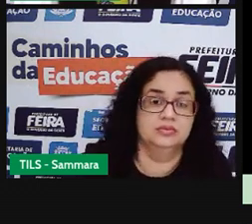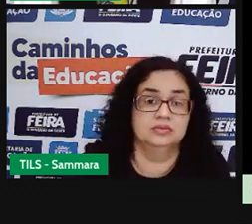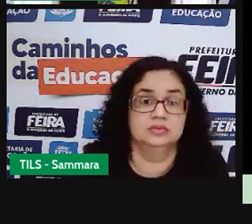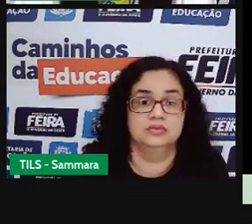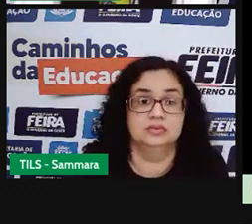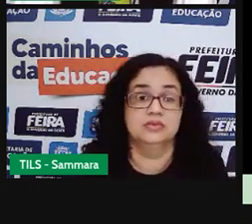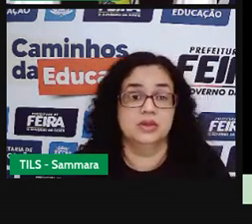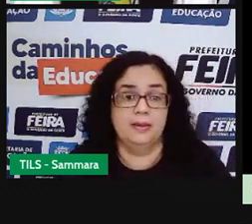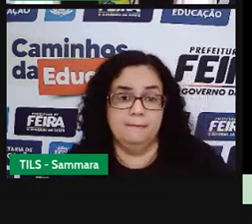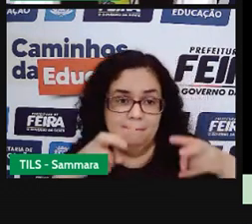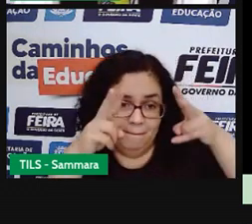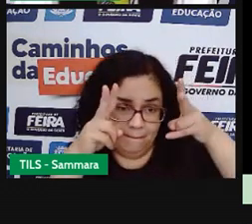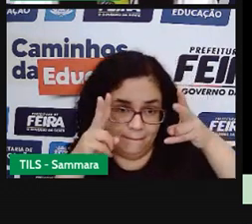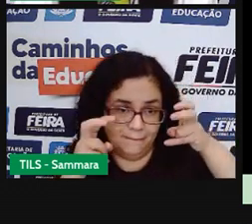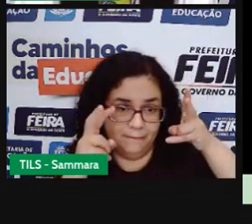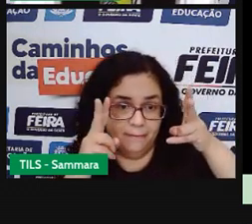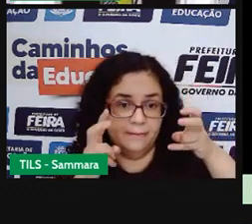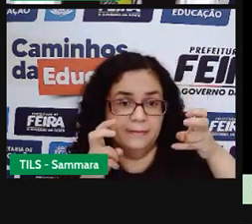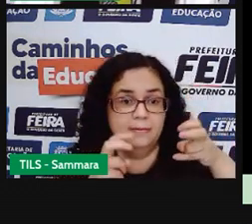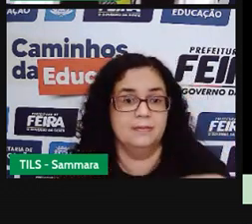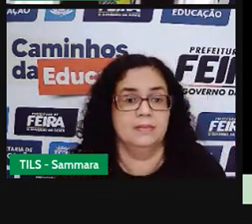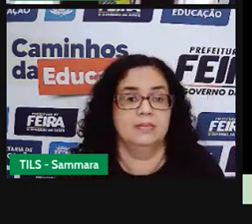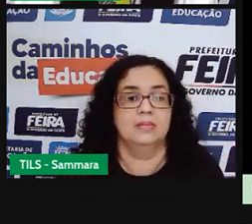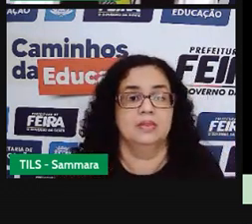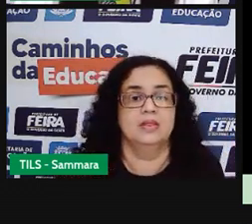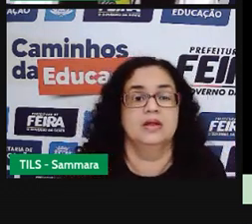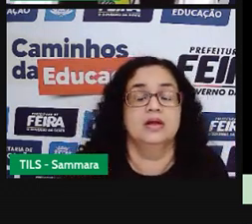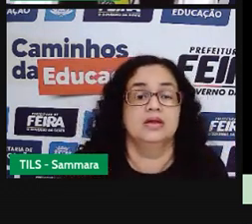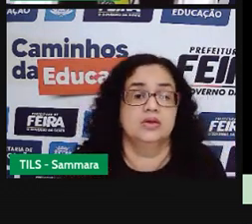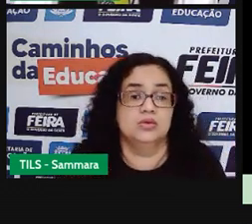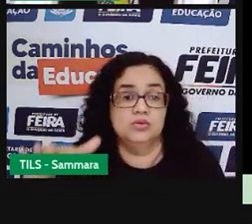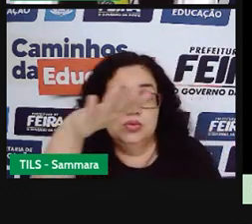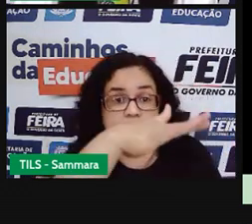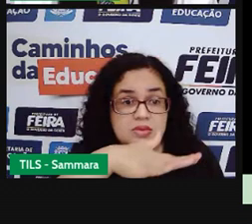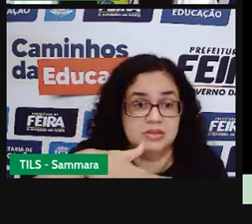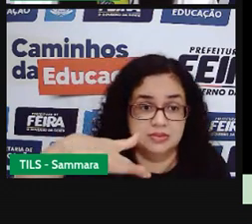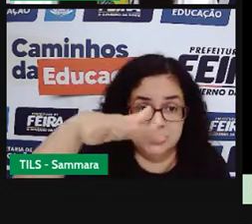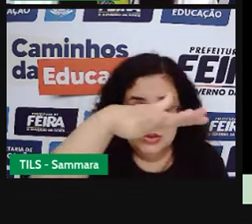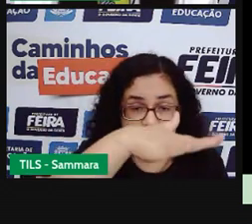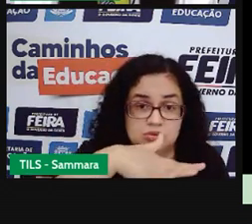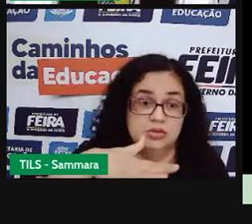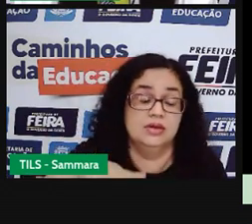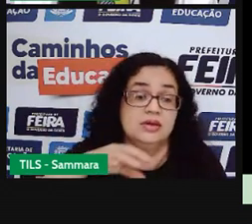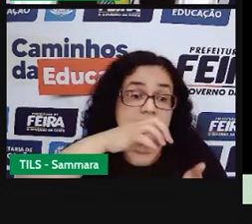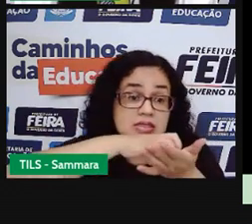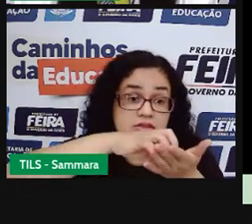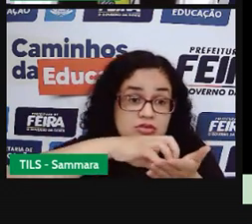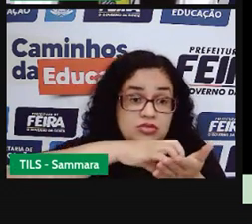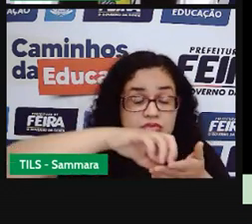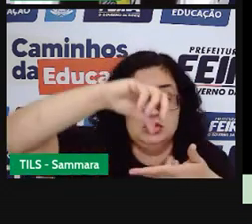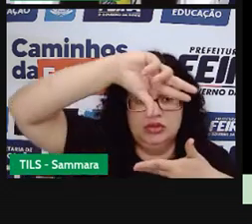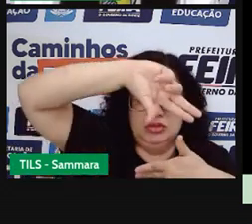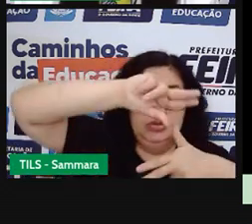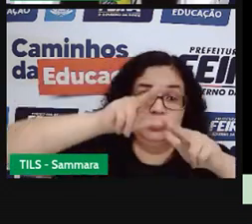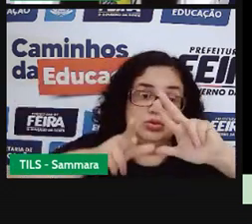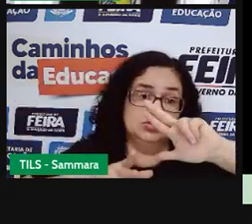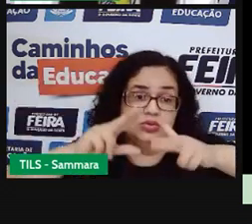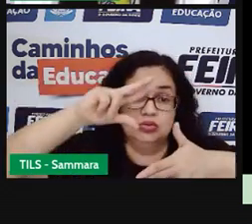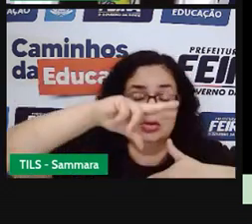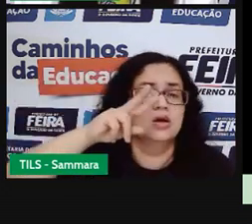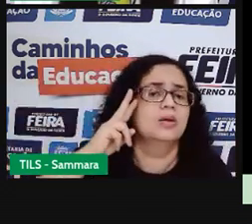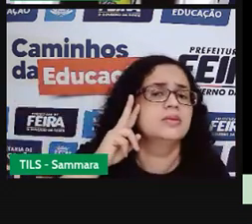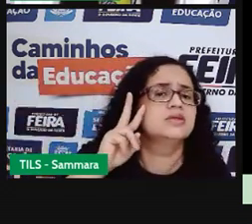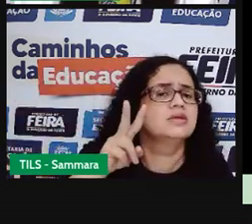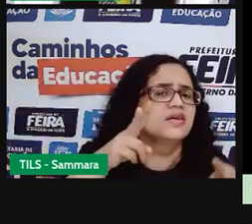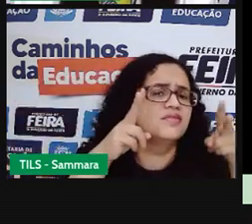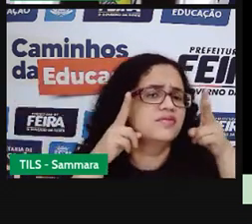percebe ó as figuras espaciais as figuras geométricas e começa a enxergar